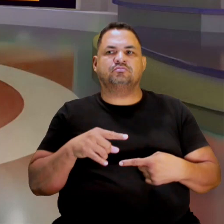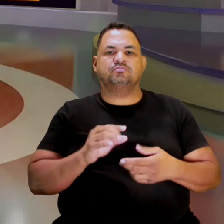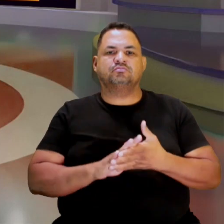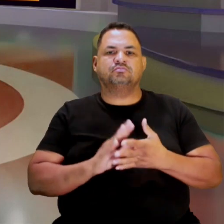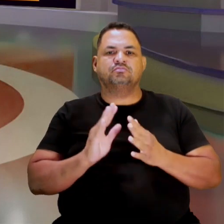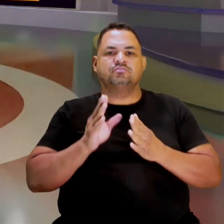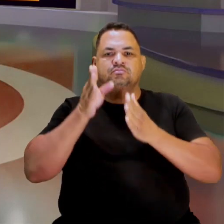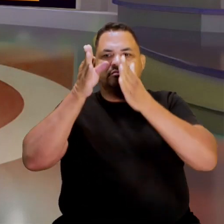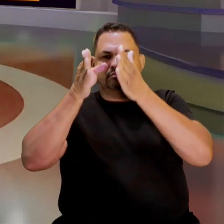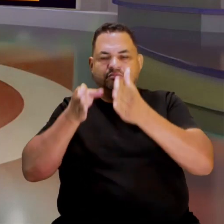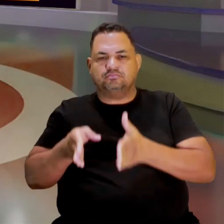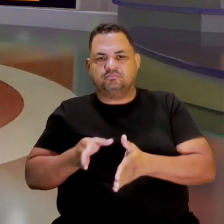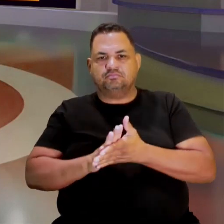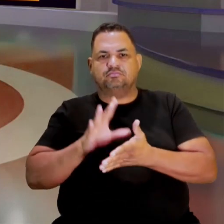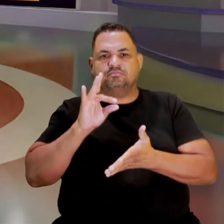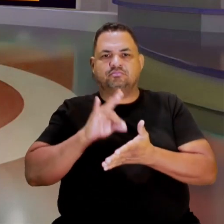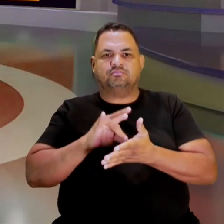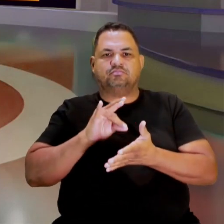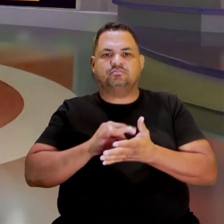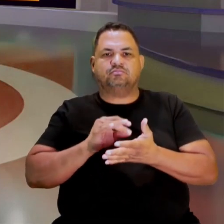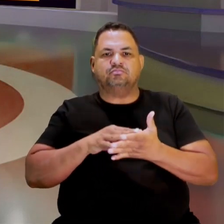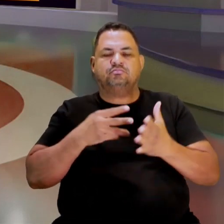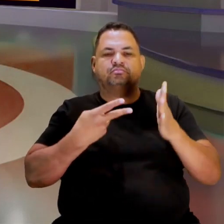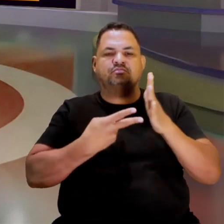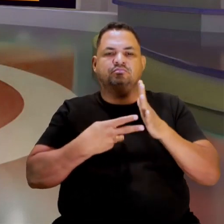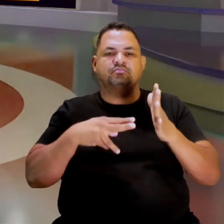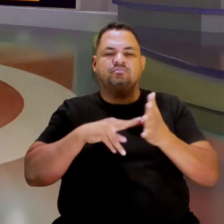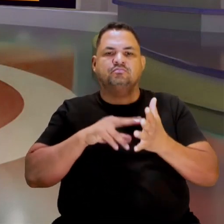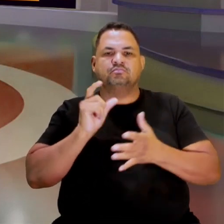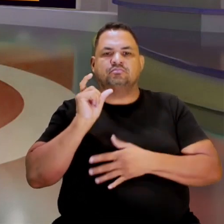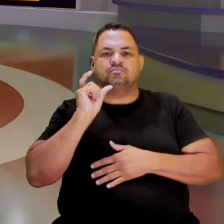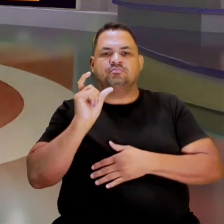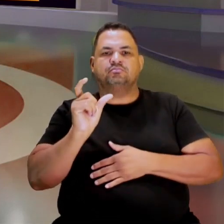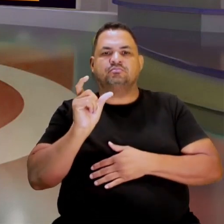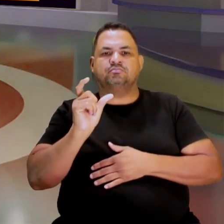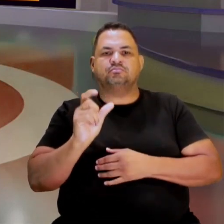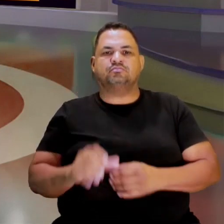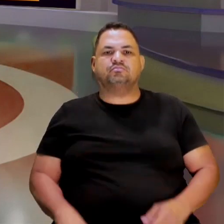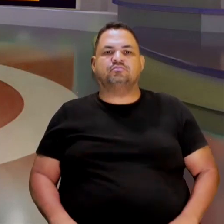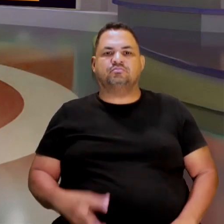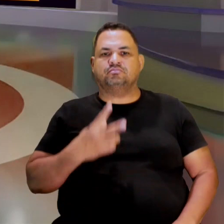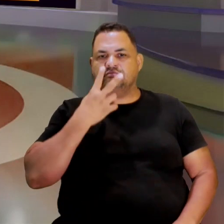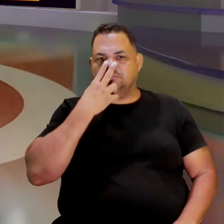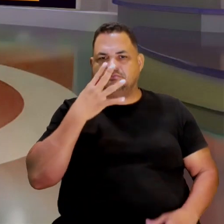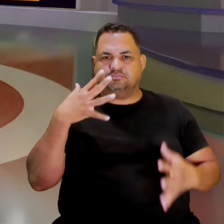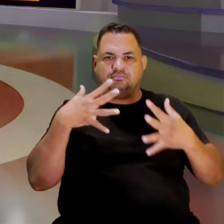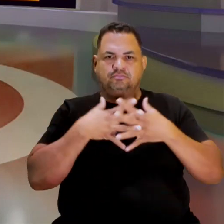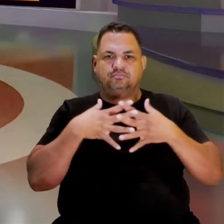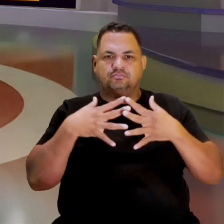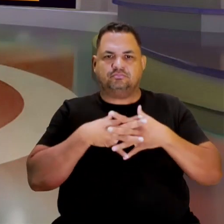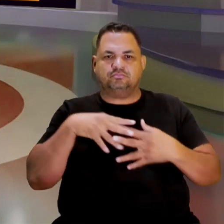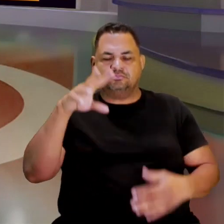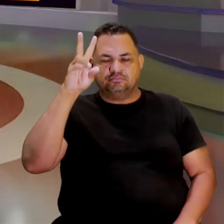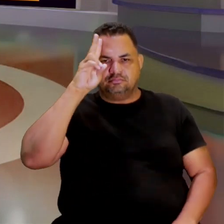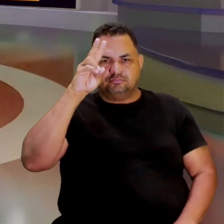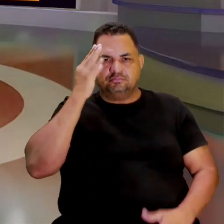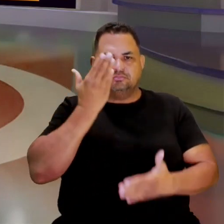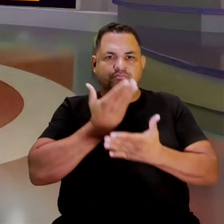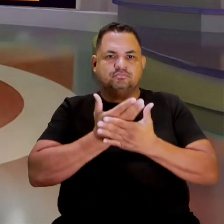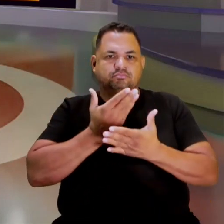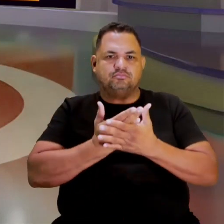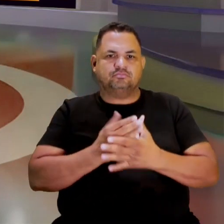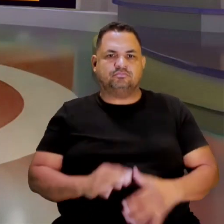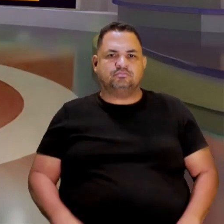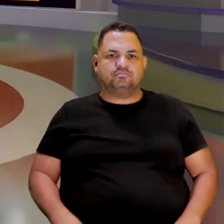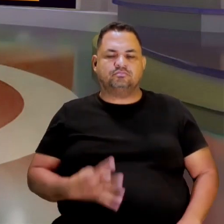última coluna, né, tinha realmente o real significado da palavra que a gente achava que ela parecia. Ficou confuso, mas vocês lembram da aula, né, como é que foi?